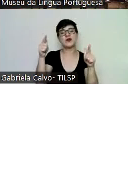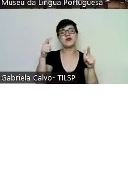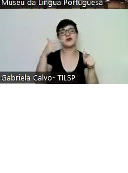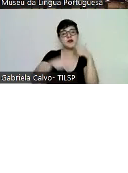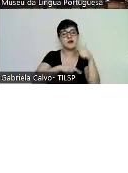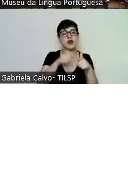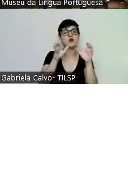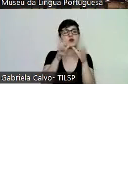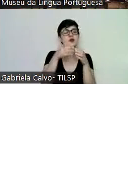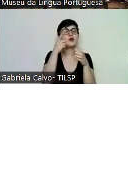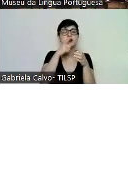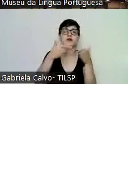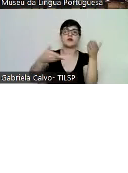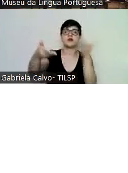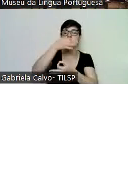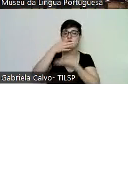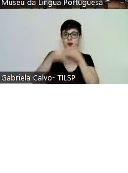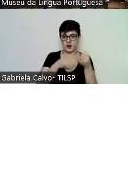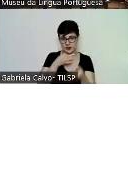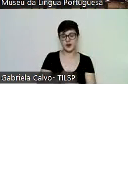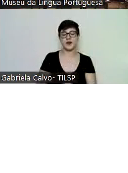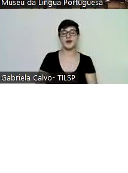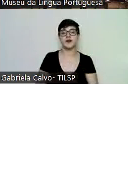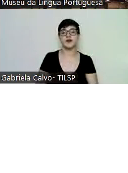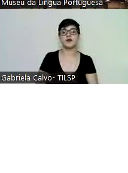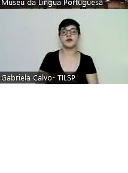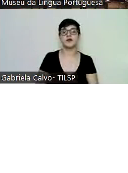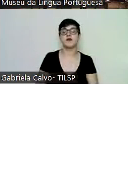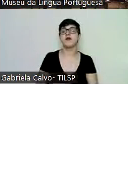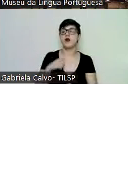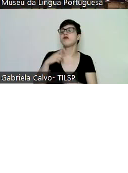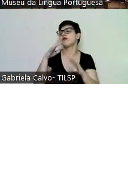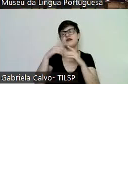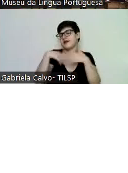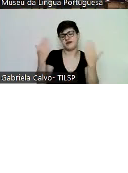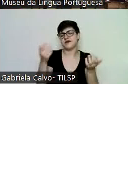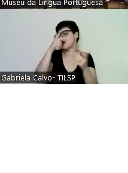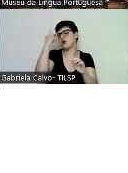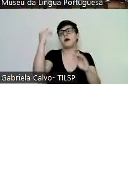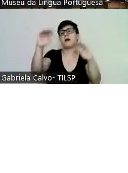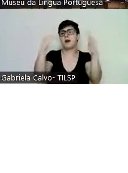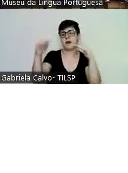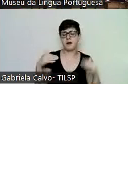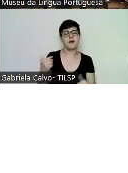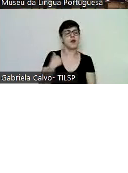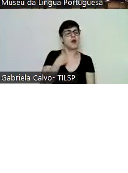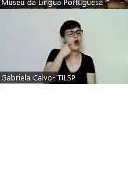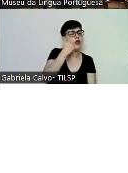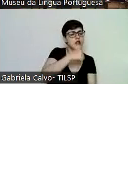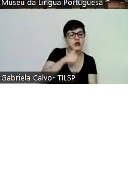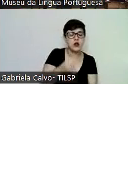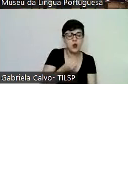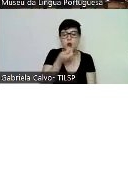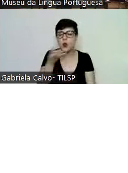termos coletivos também trouxeram e mandaram Enfim então a gente fez uma análise que era quantitativa mas qualitativa